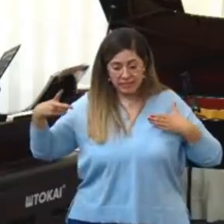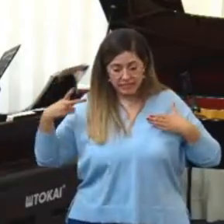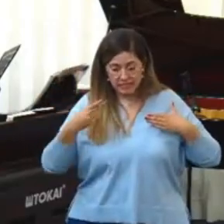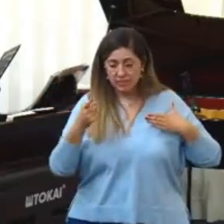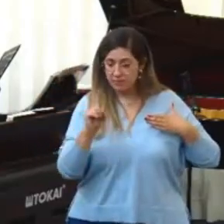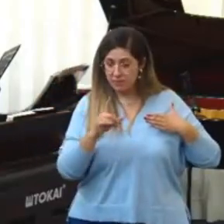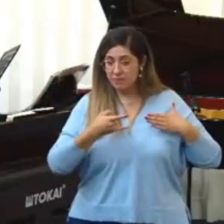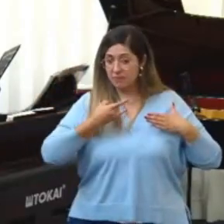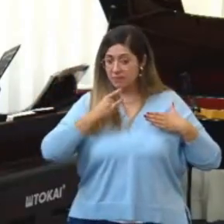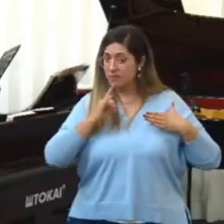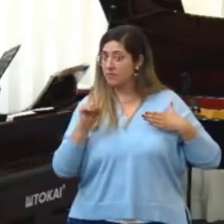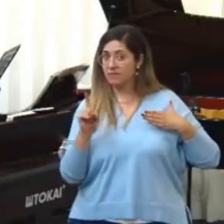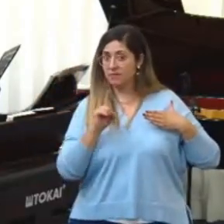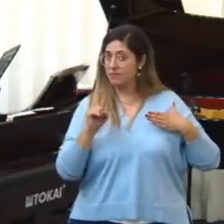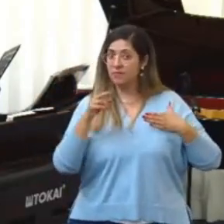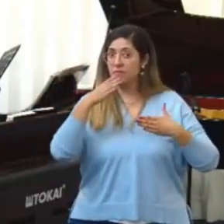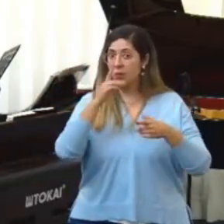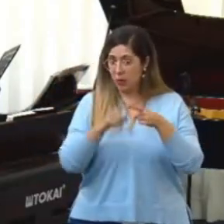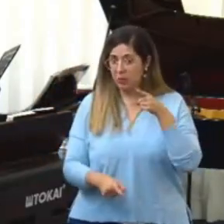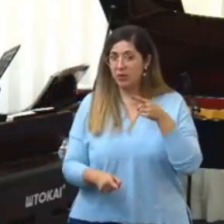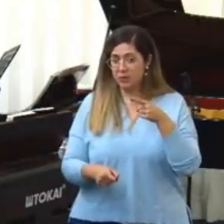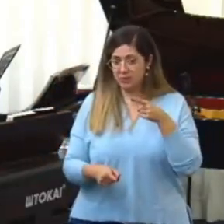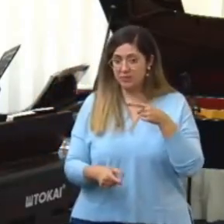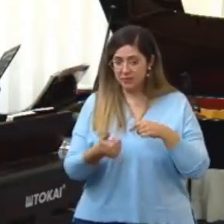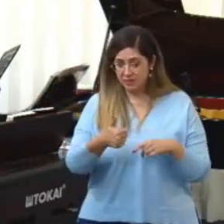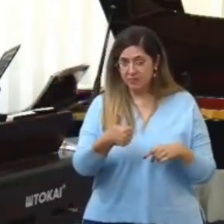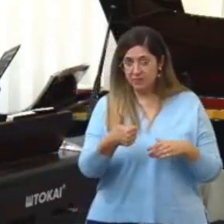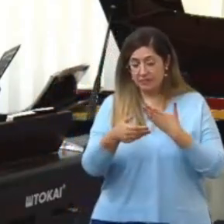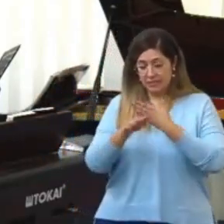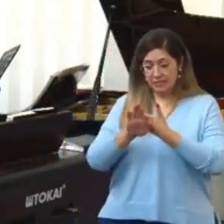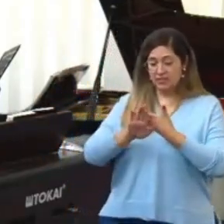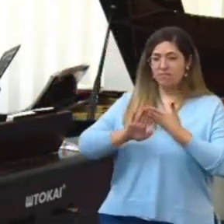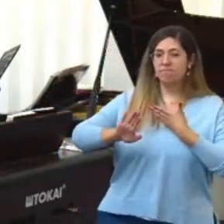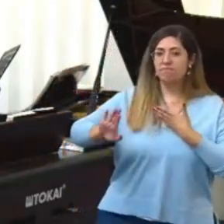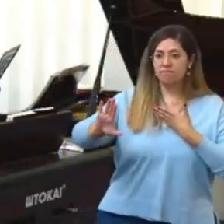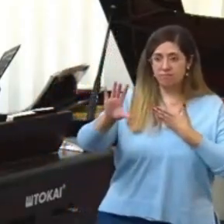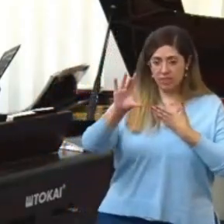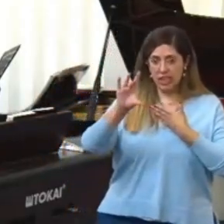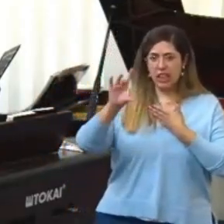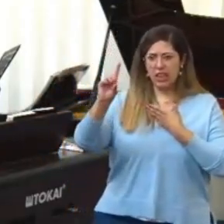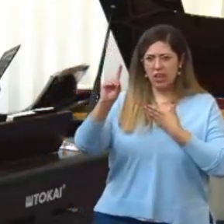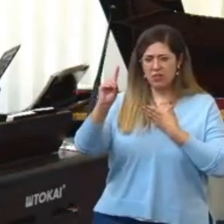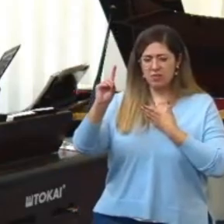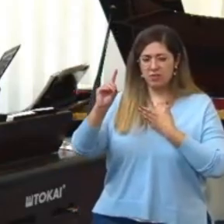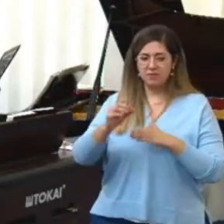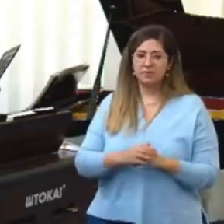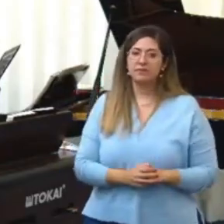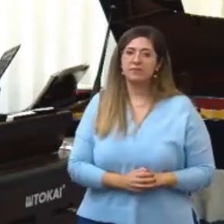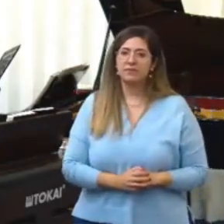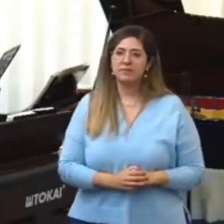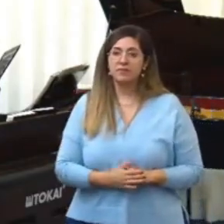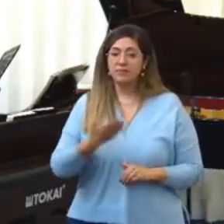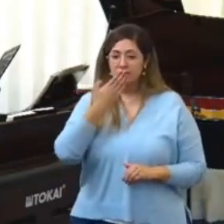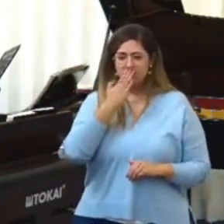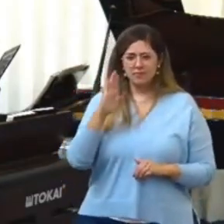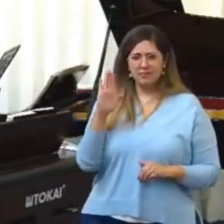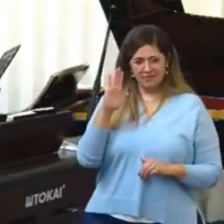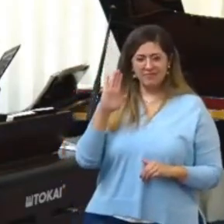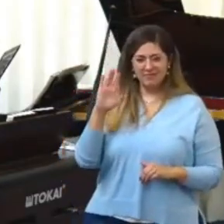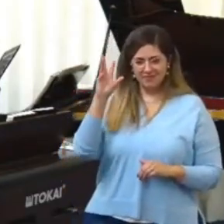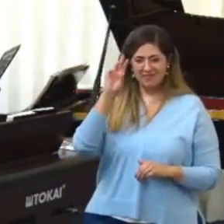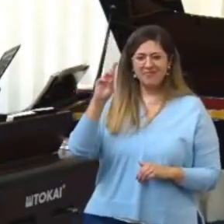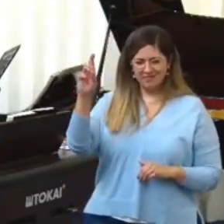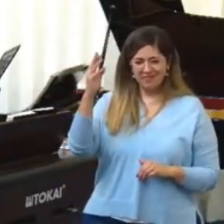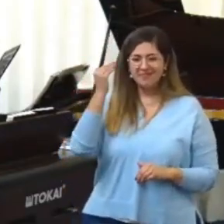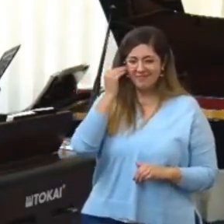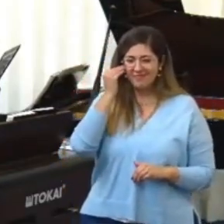separação moral do mundo, é um distanciamento, é um não envolvimento com as coisas pérfidas,